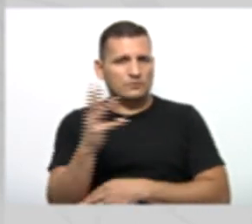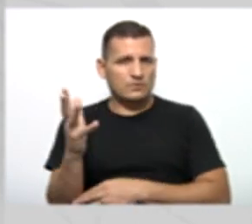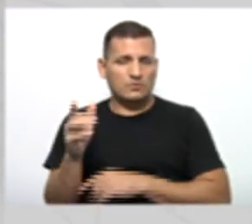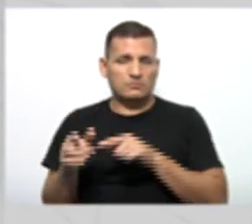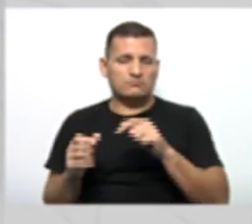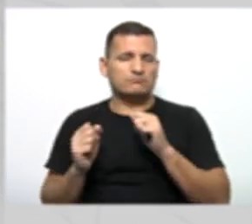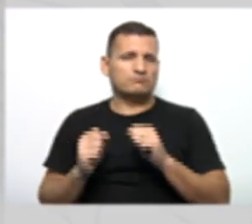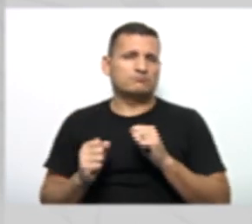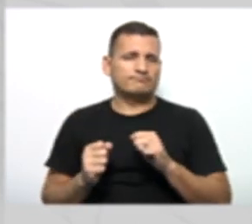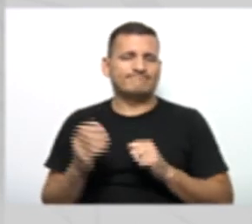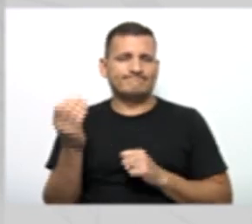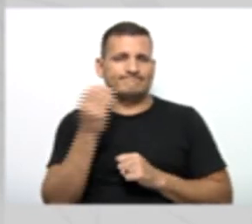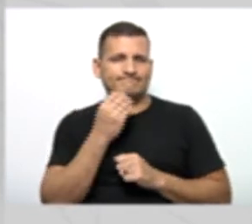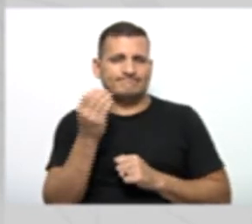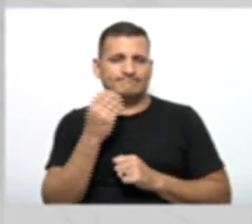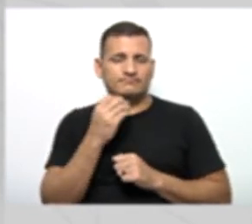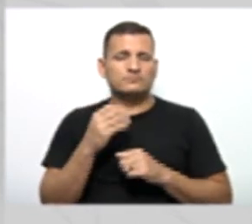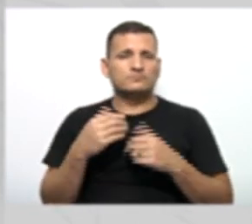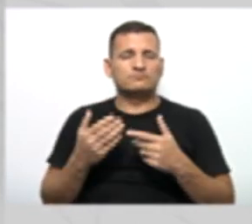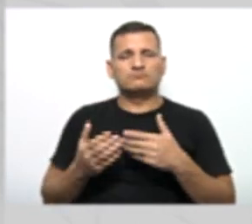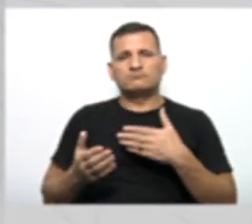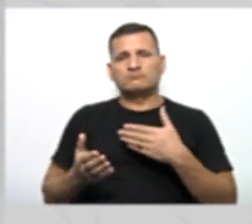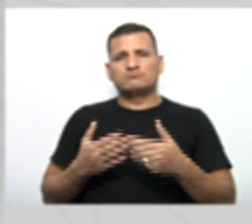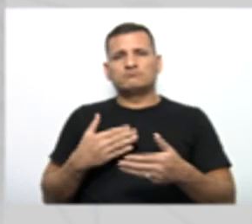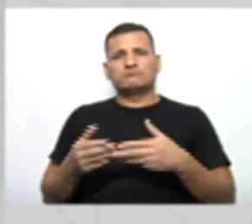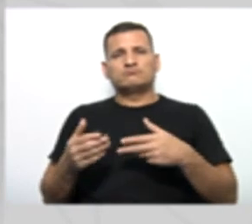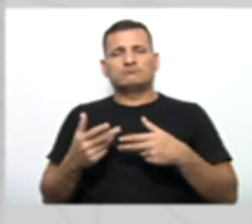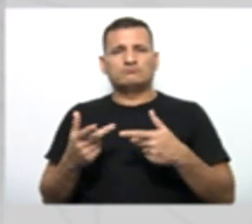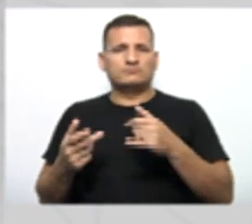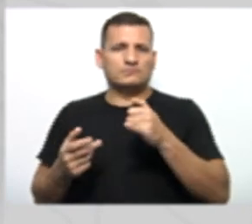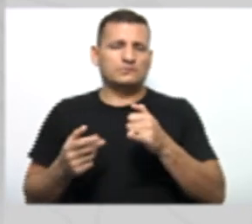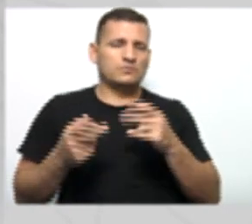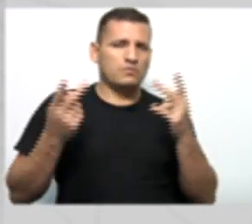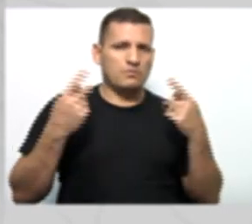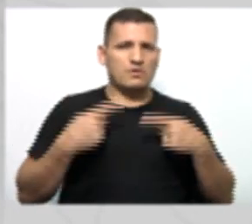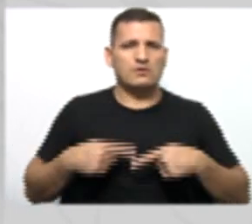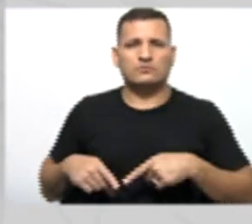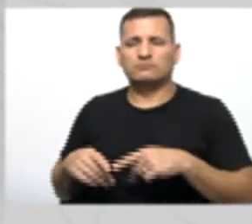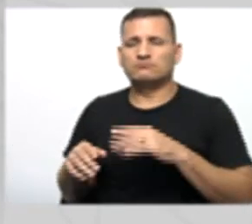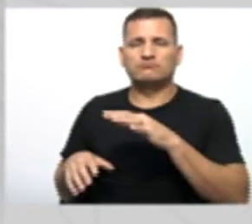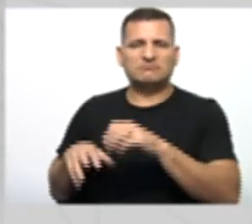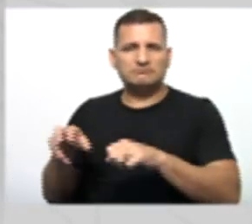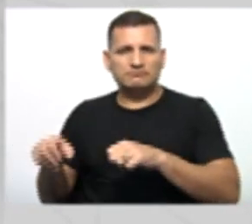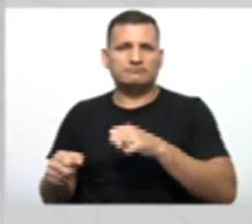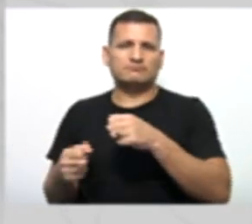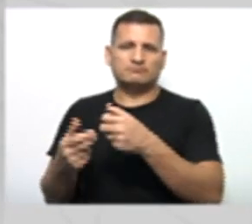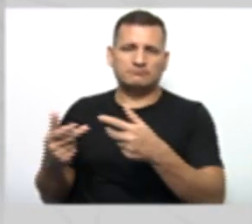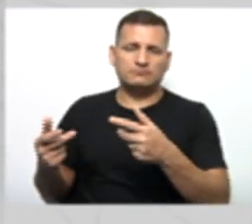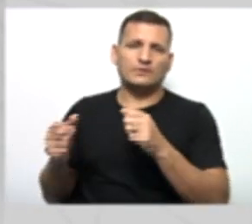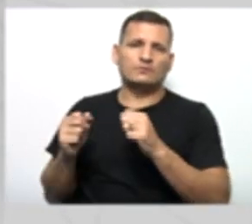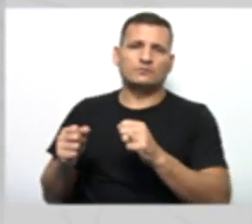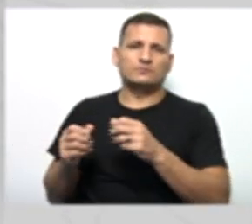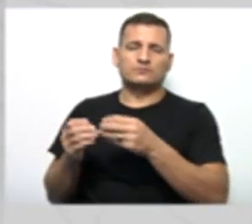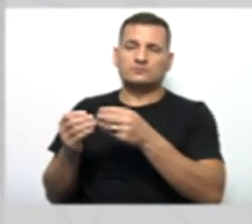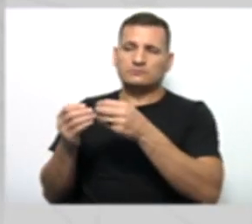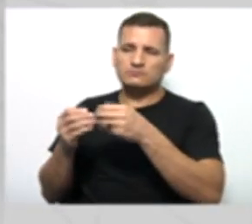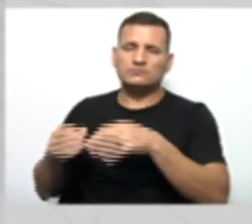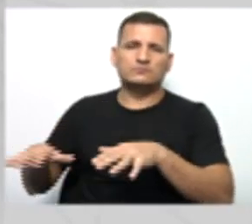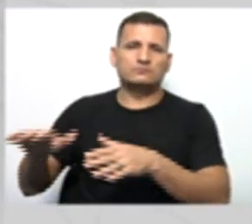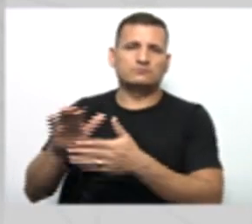vulneráveis. E qualquer ação do homem sobre aquela área poderia destruir ou prejudicar esses